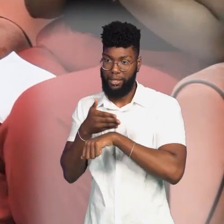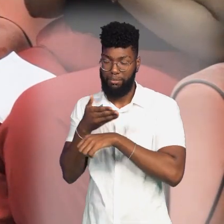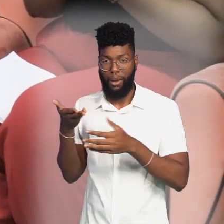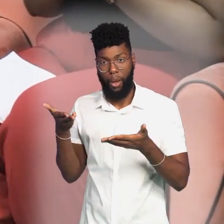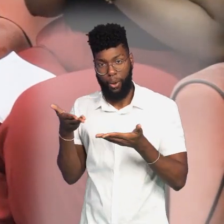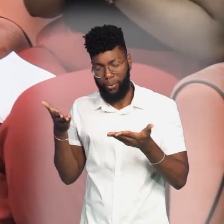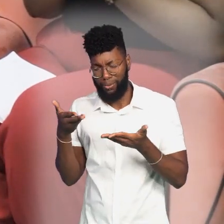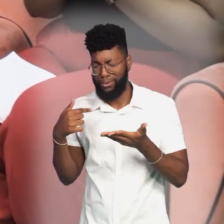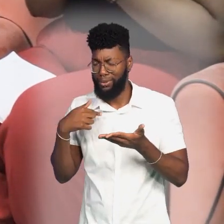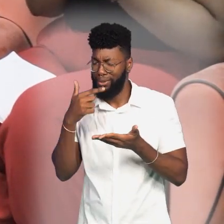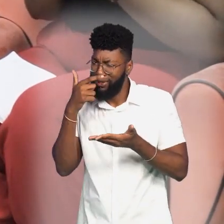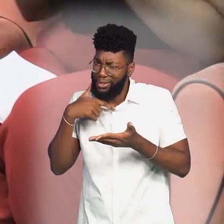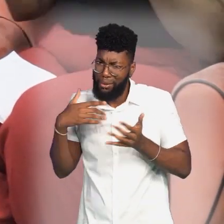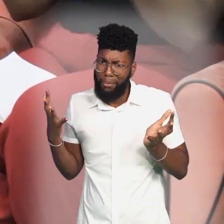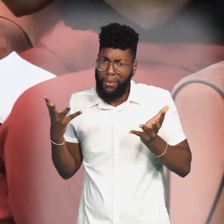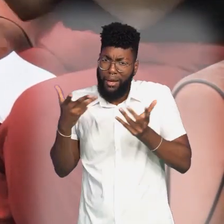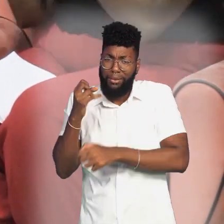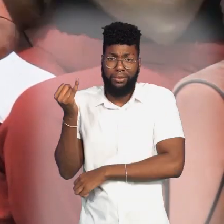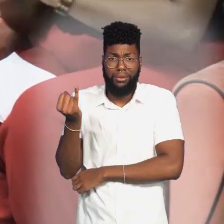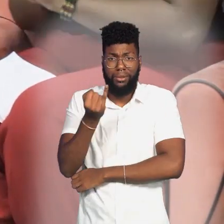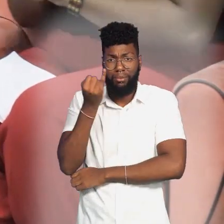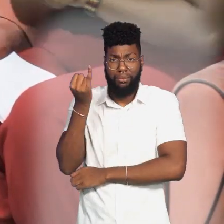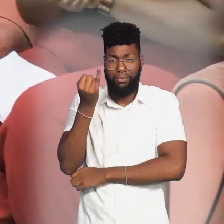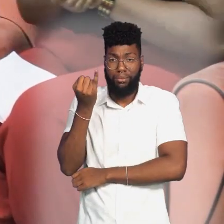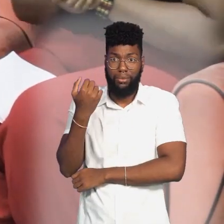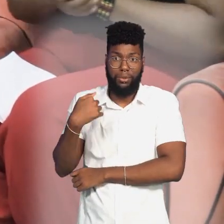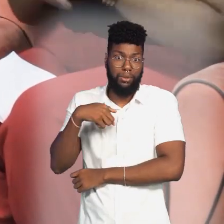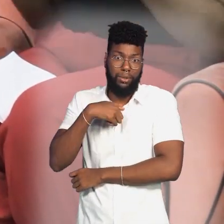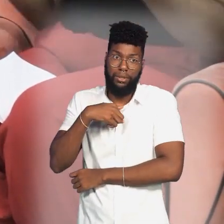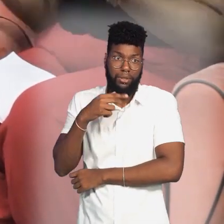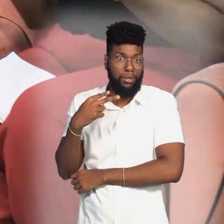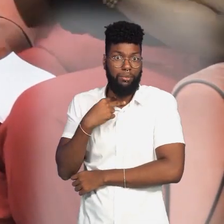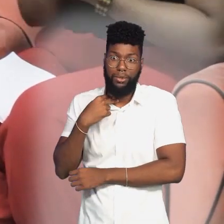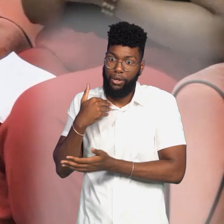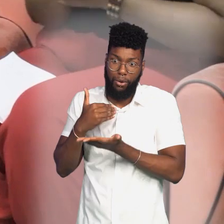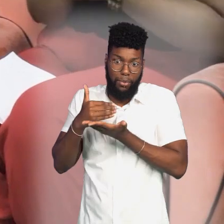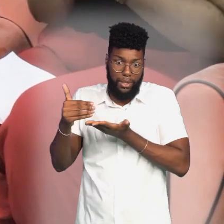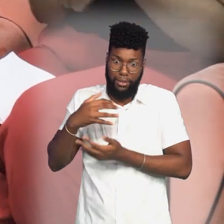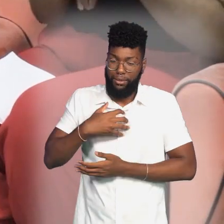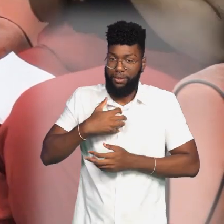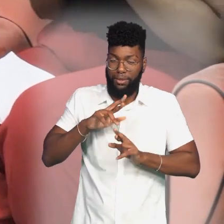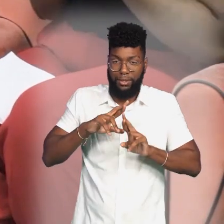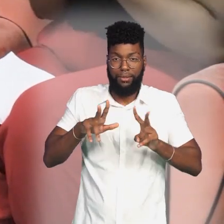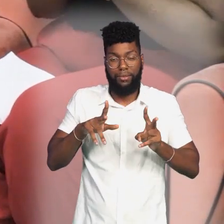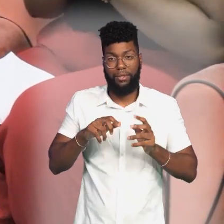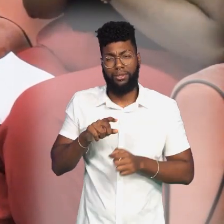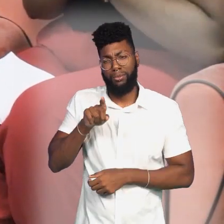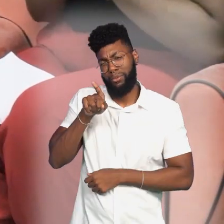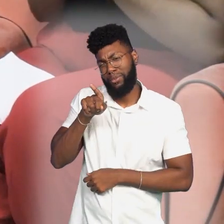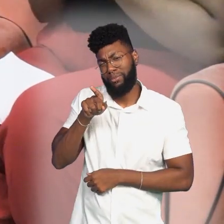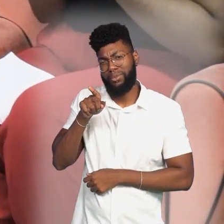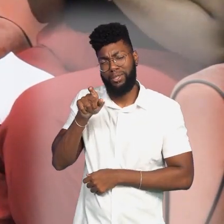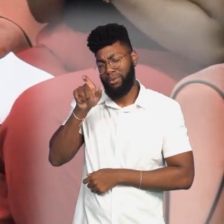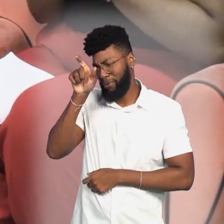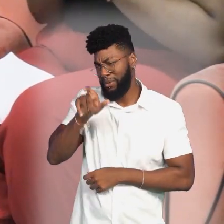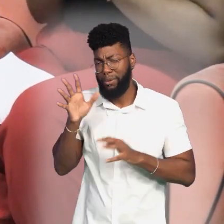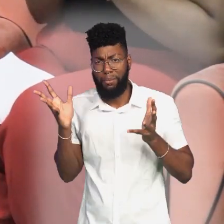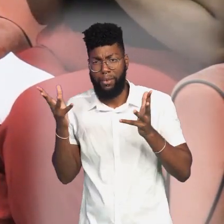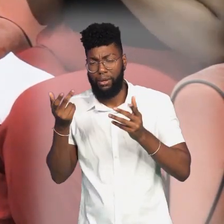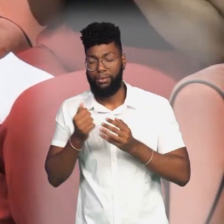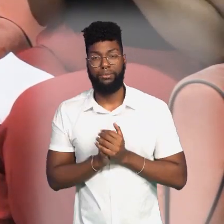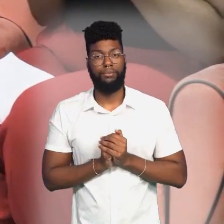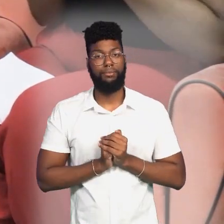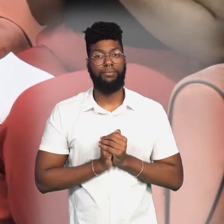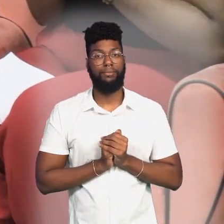foi ilustre, foi muito importante. Acho que a gente não podia começar diferente, né? A gente tinha que começar com uma pessoa como tu. Assim. Bom, eu